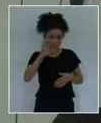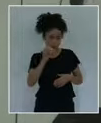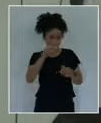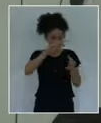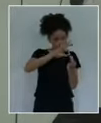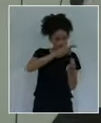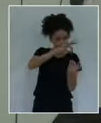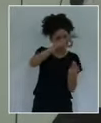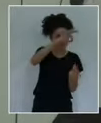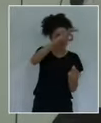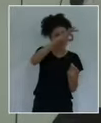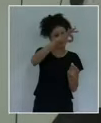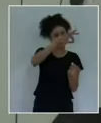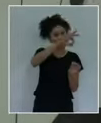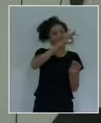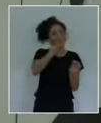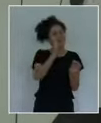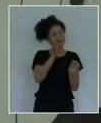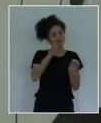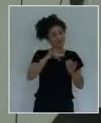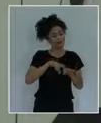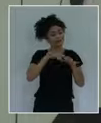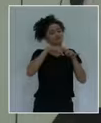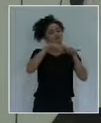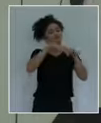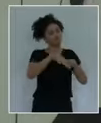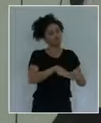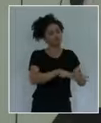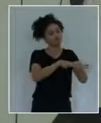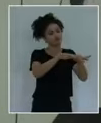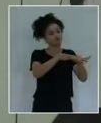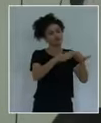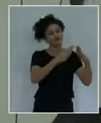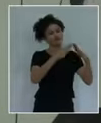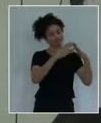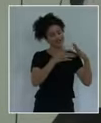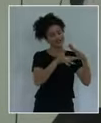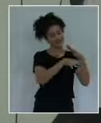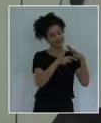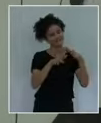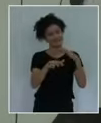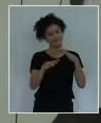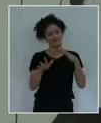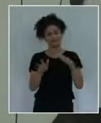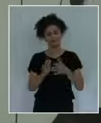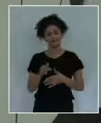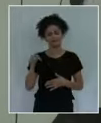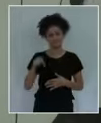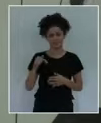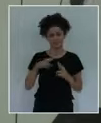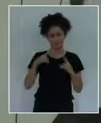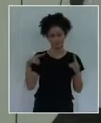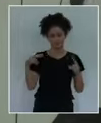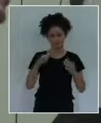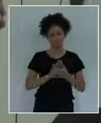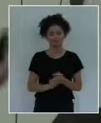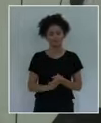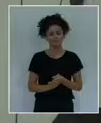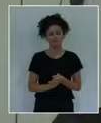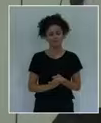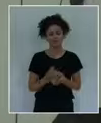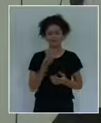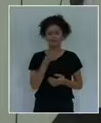a monitorar, quando chega lá nessa vazão, a gente já avisa esses locais aqui que a água vai sair aqui. Mas é